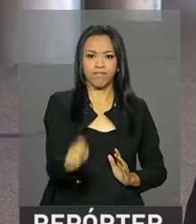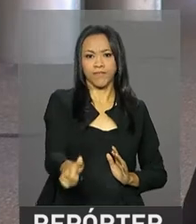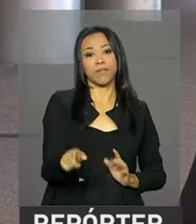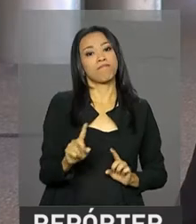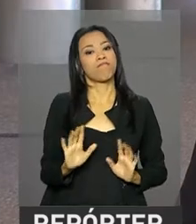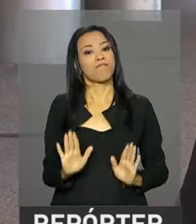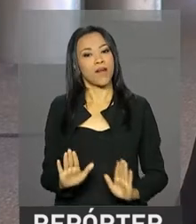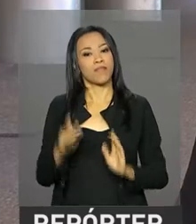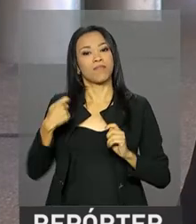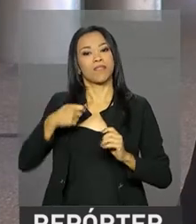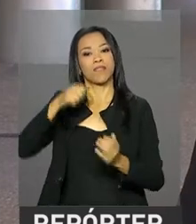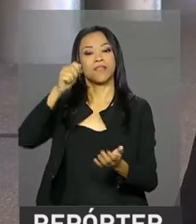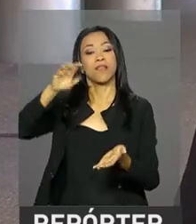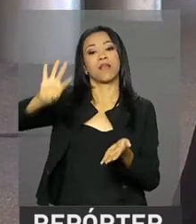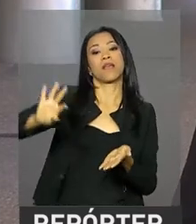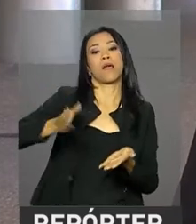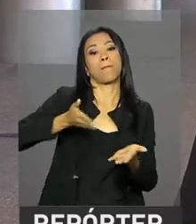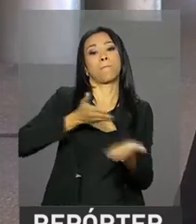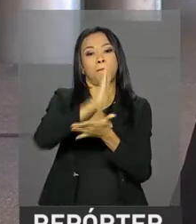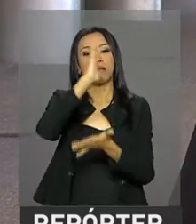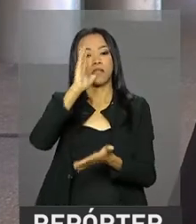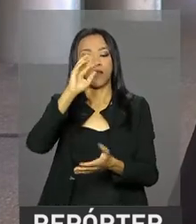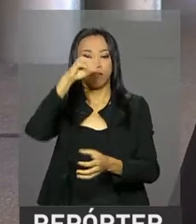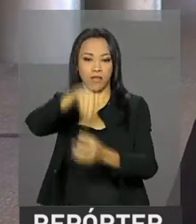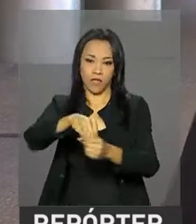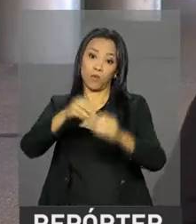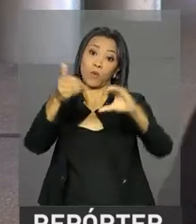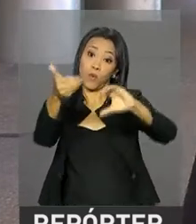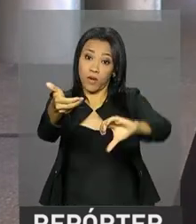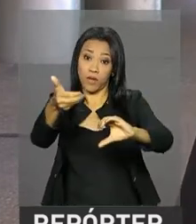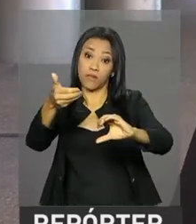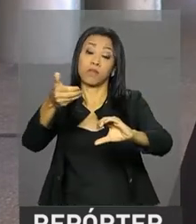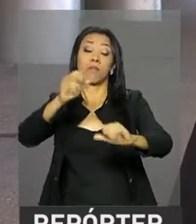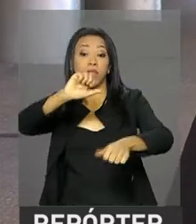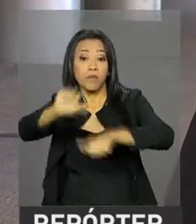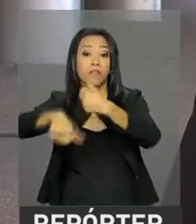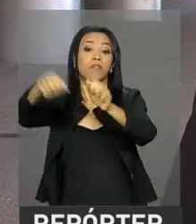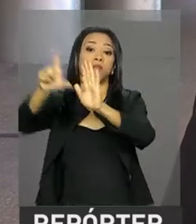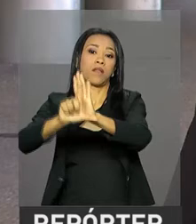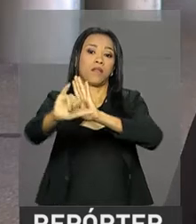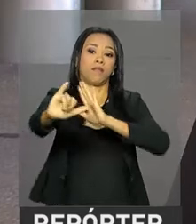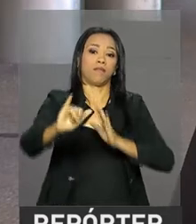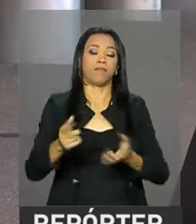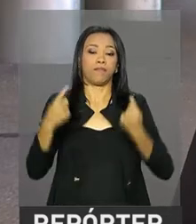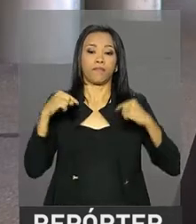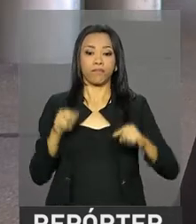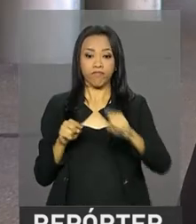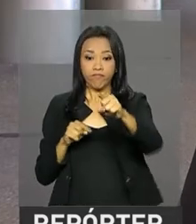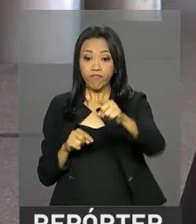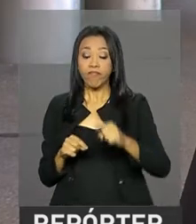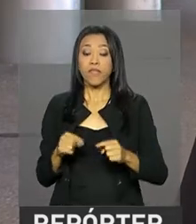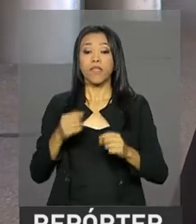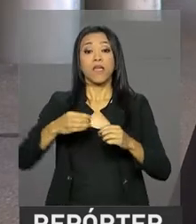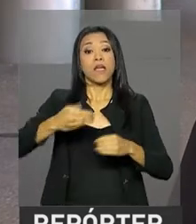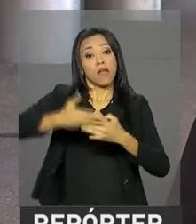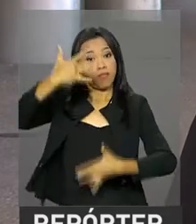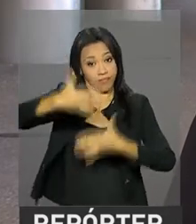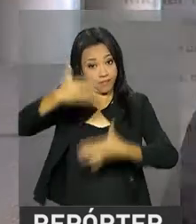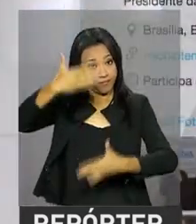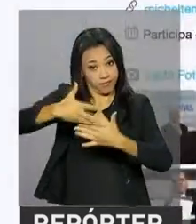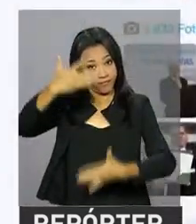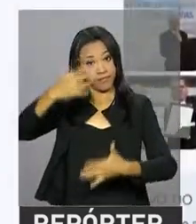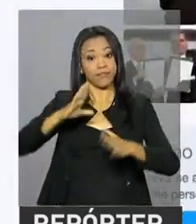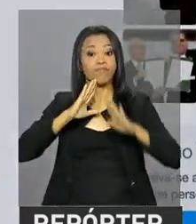aprovada pelo congresso nacional para virar lei o goleiro mudando agora do assunto pela redes sociais o presidente michel temer